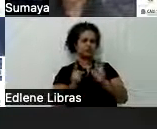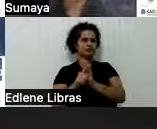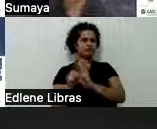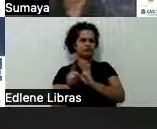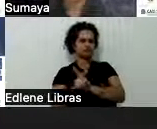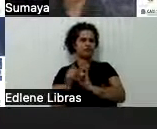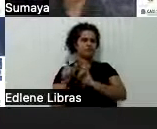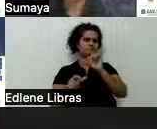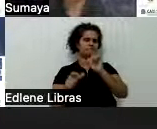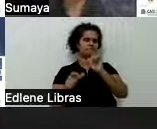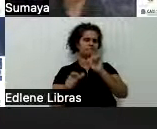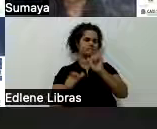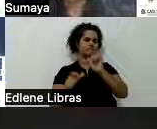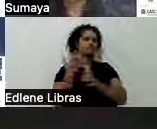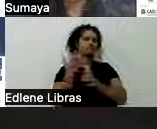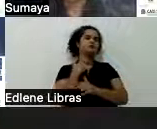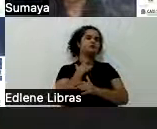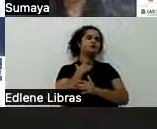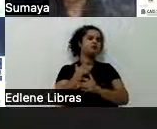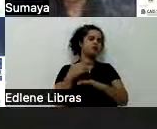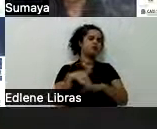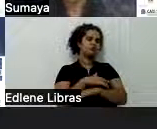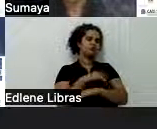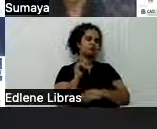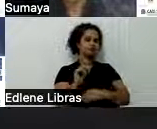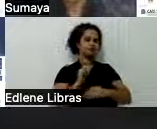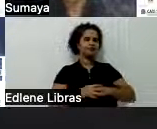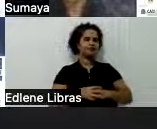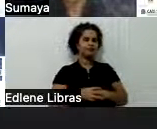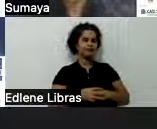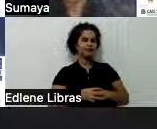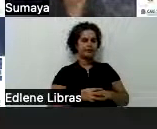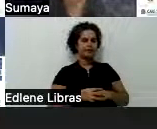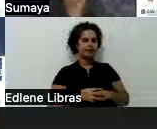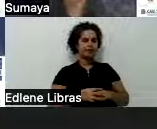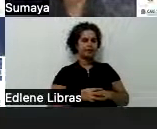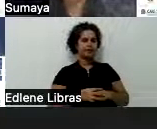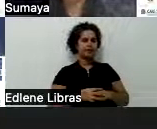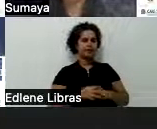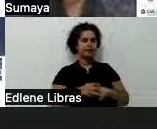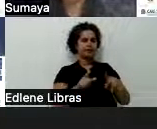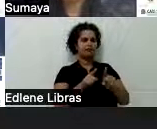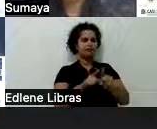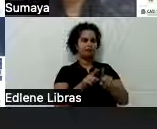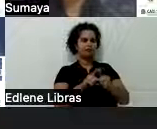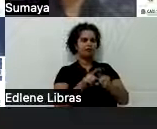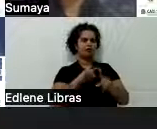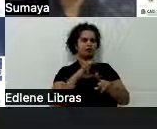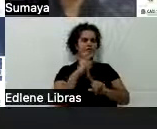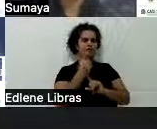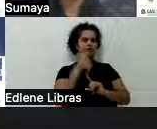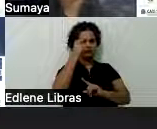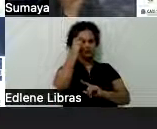passantes, o que eles desejavam para aquela rua, houve também atividades culturais, aqui é a Companhia de Dança